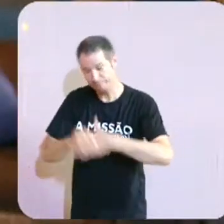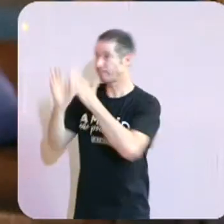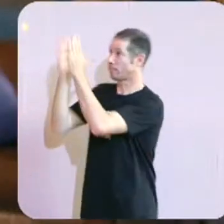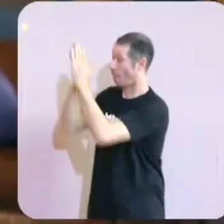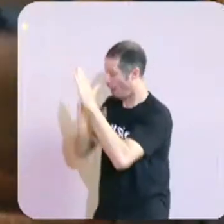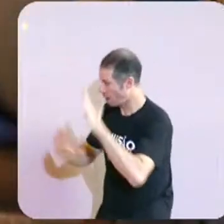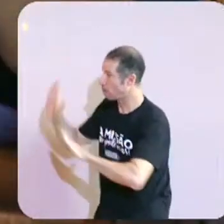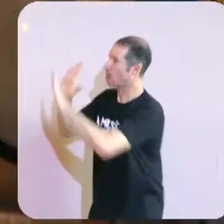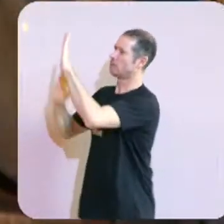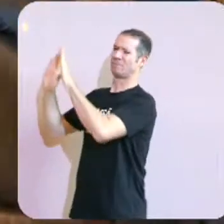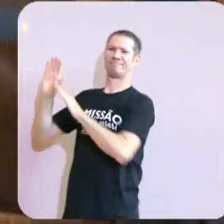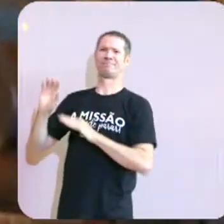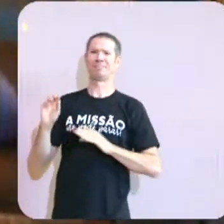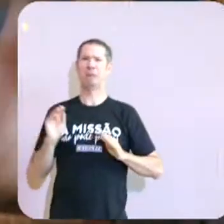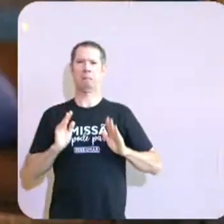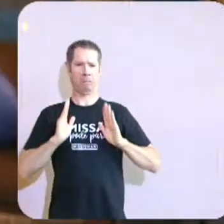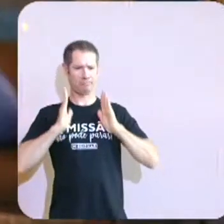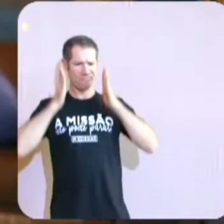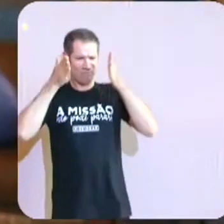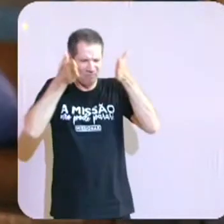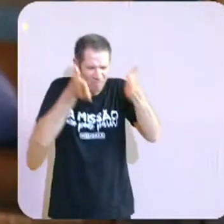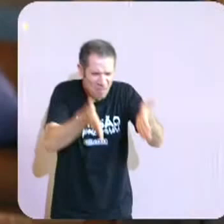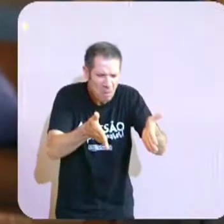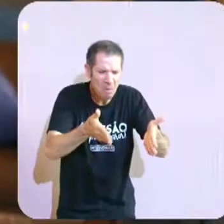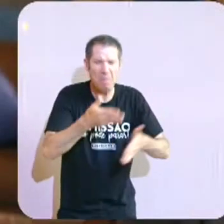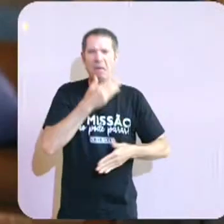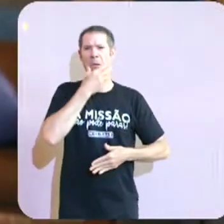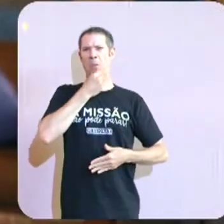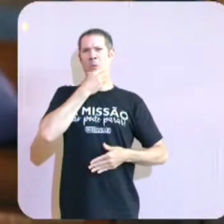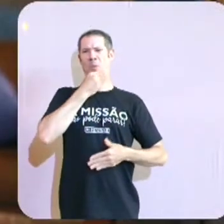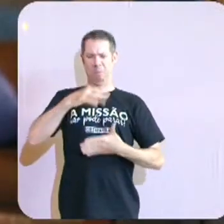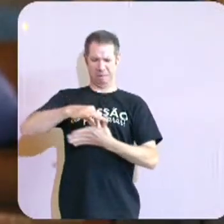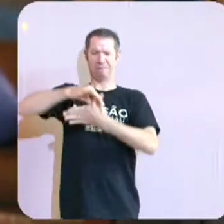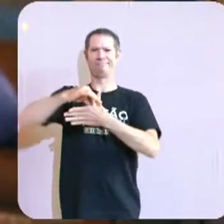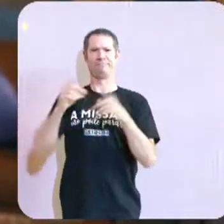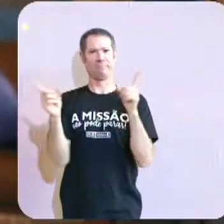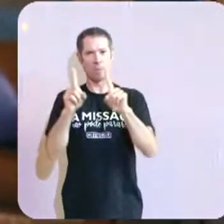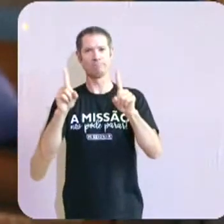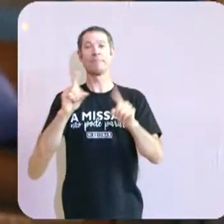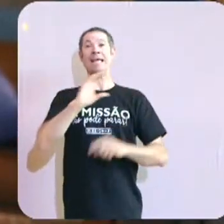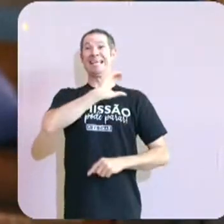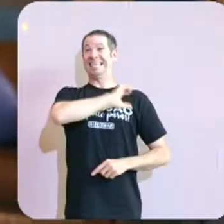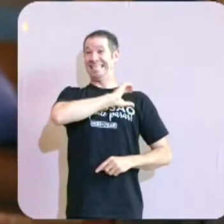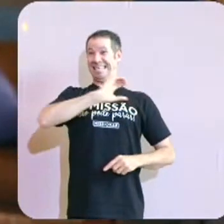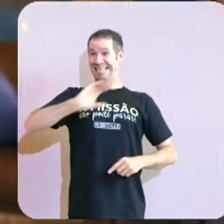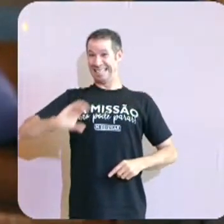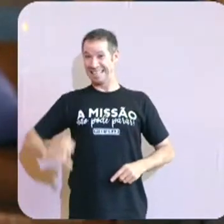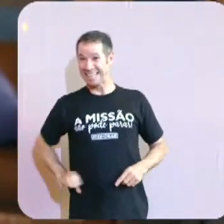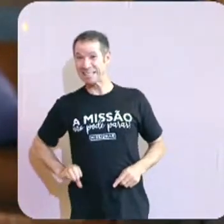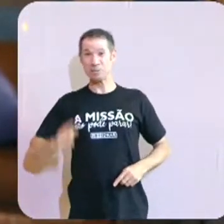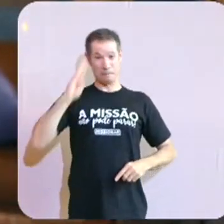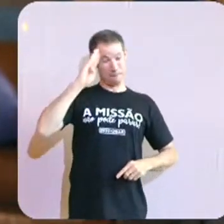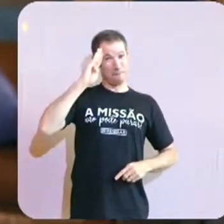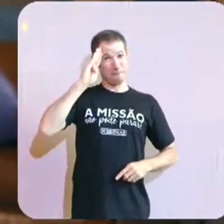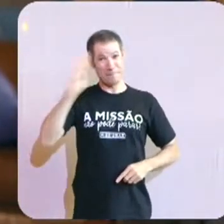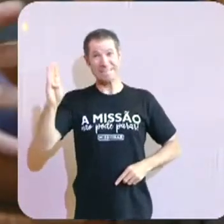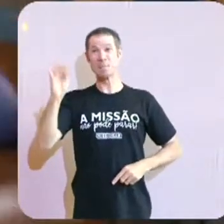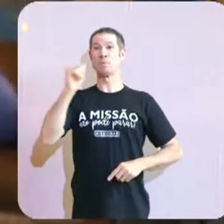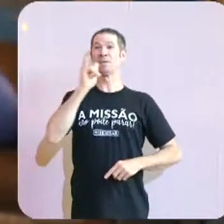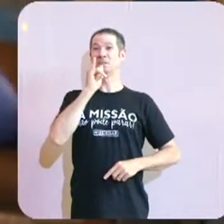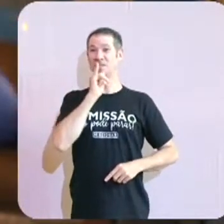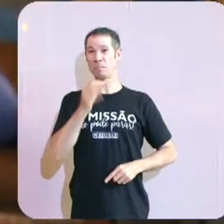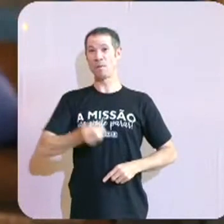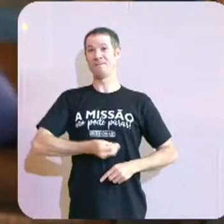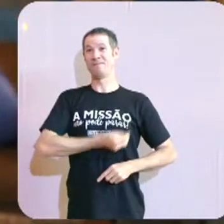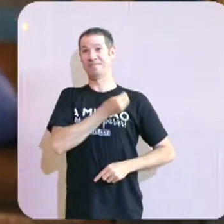adoração. Não é centralizado no homem, mas é cristocêntrico. Ele tem como exemplo a